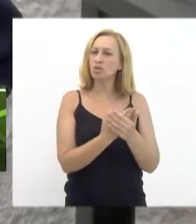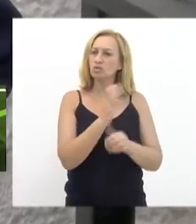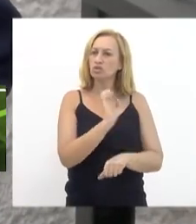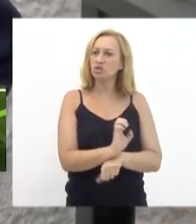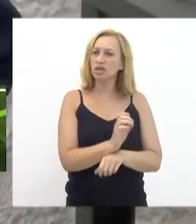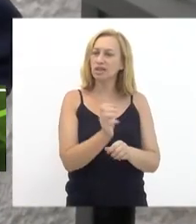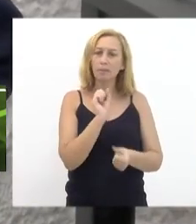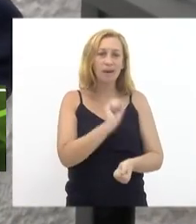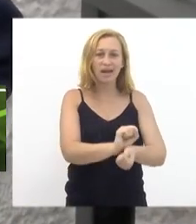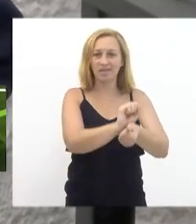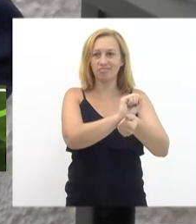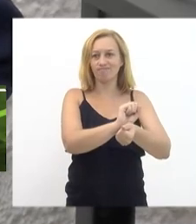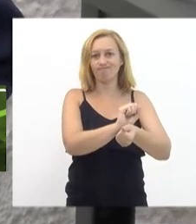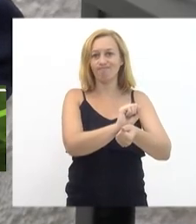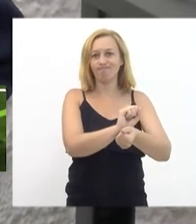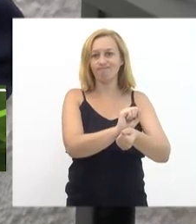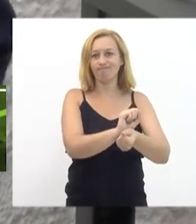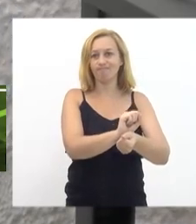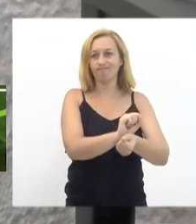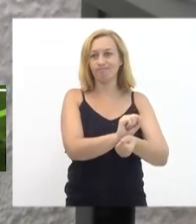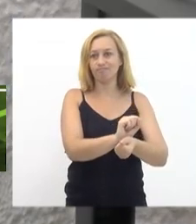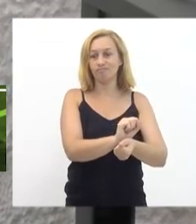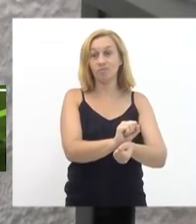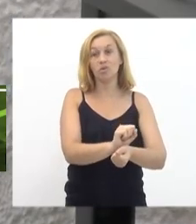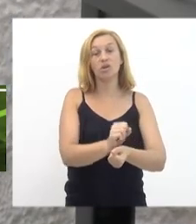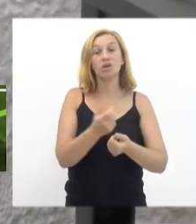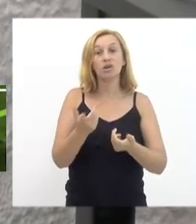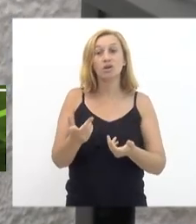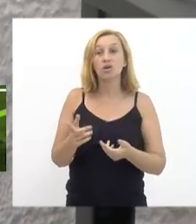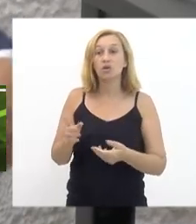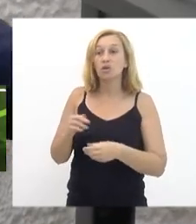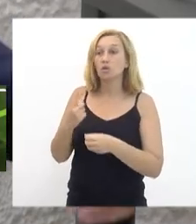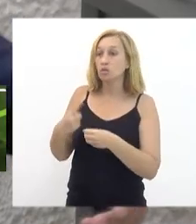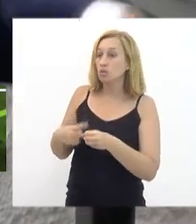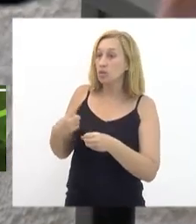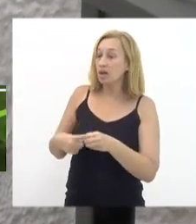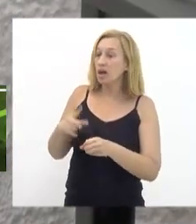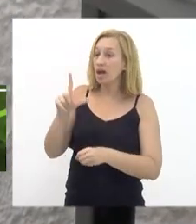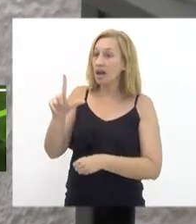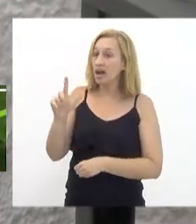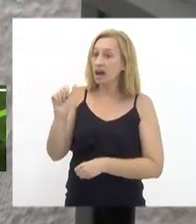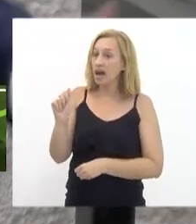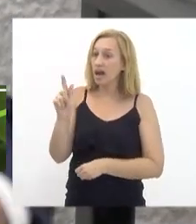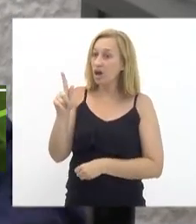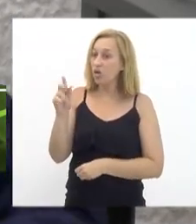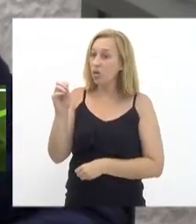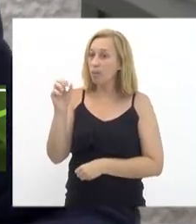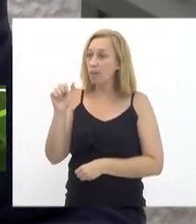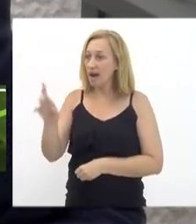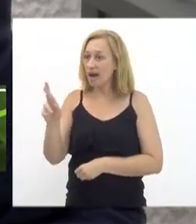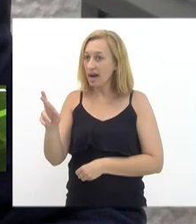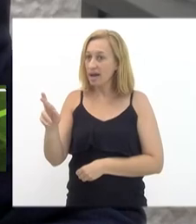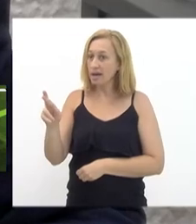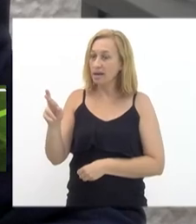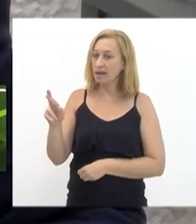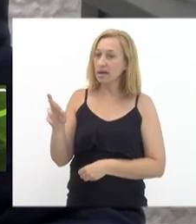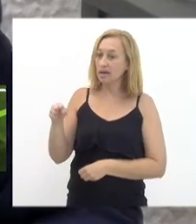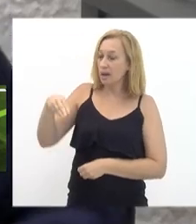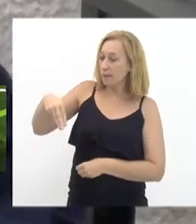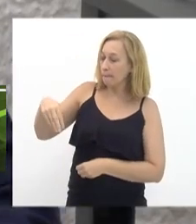paralisado e com meu caso do bairro Lagomar lá em Macaé